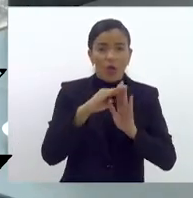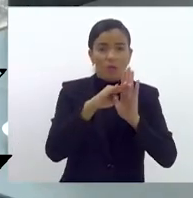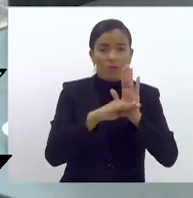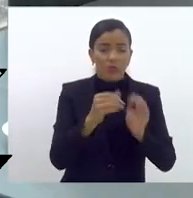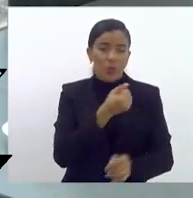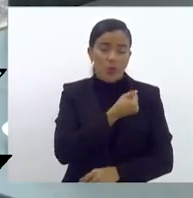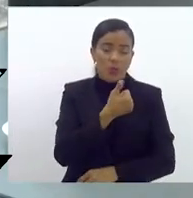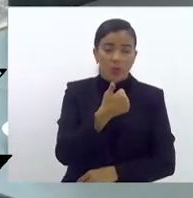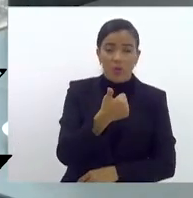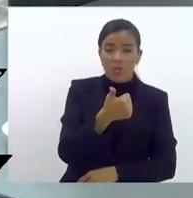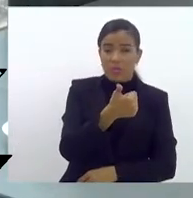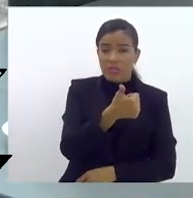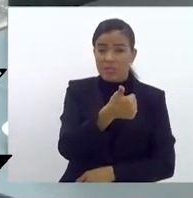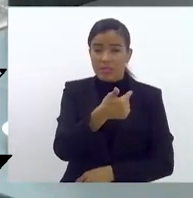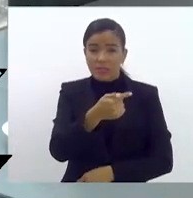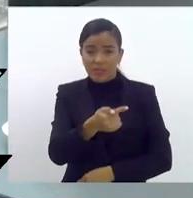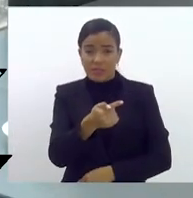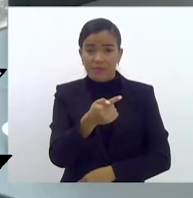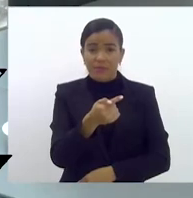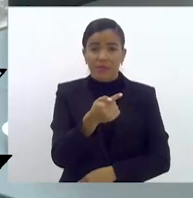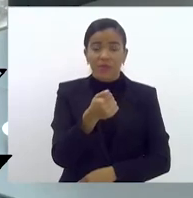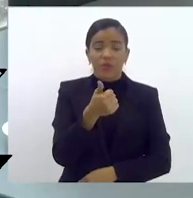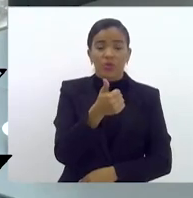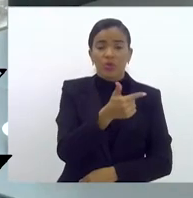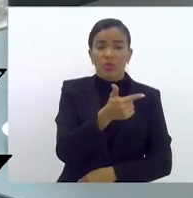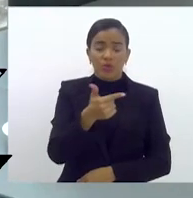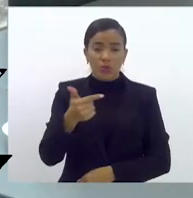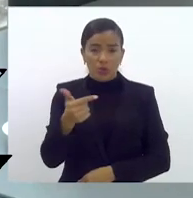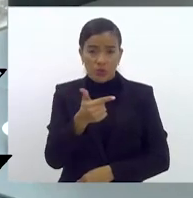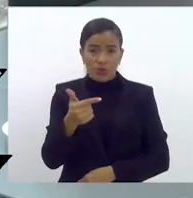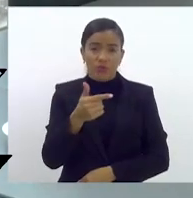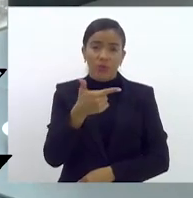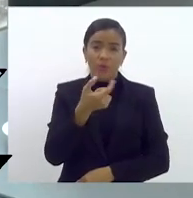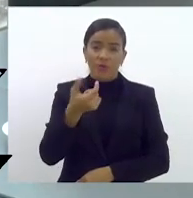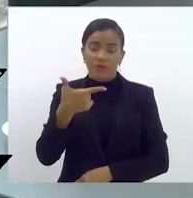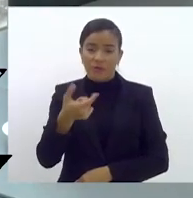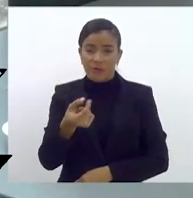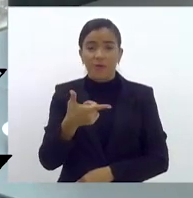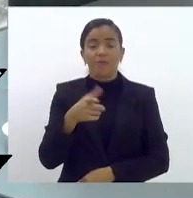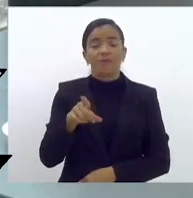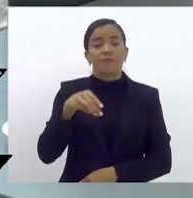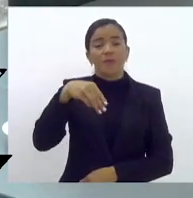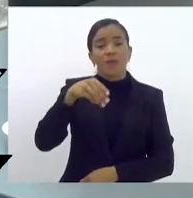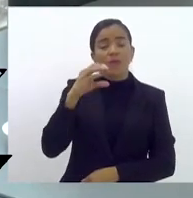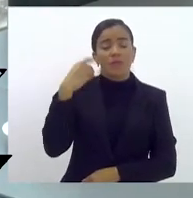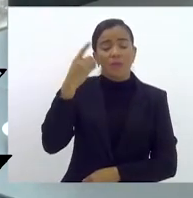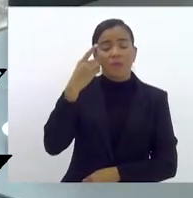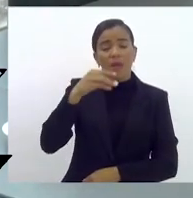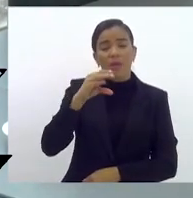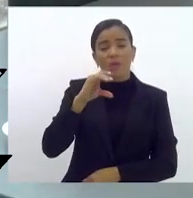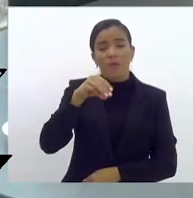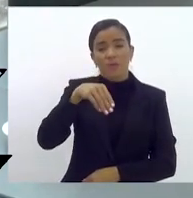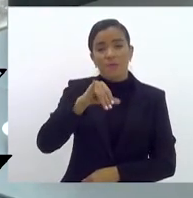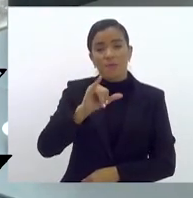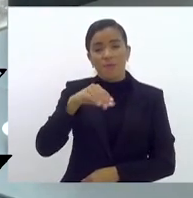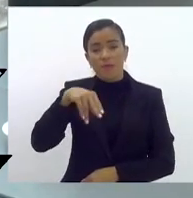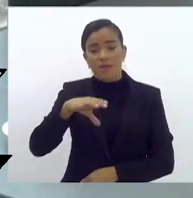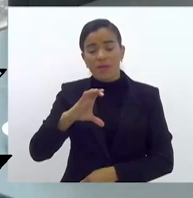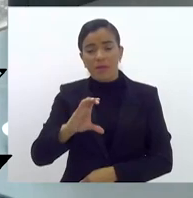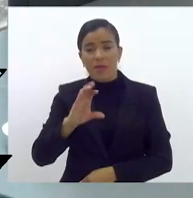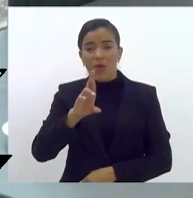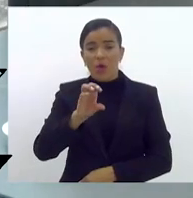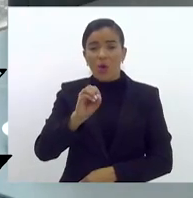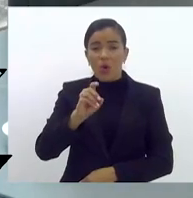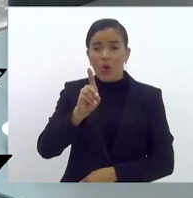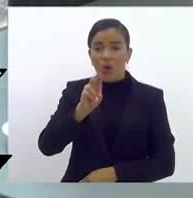da pauta ou dois 2872 de 20 de autoria dos deputados André Correia Carlos Mickey Luiz Martins Marcelo cabeleireiro Rodrigo